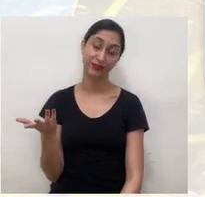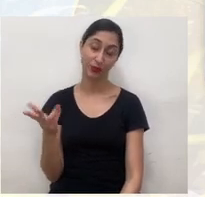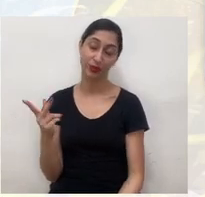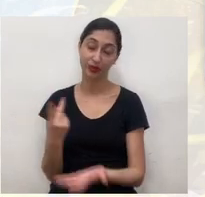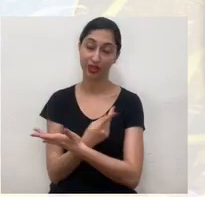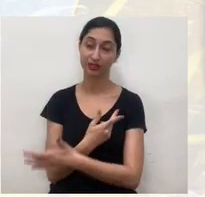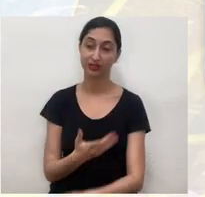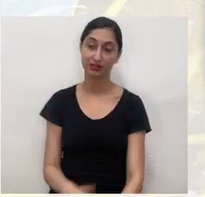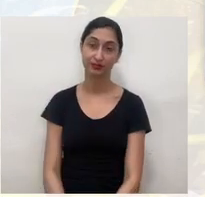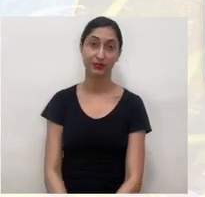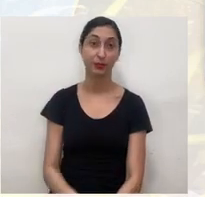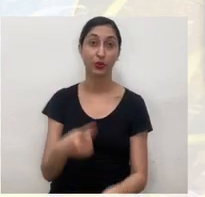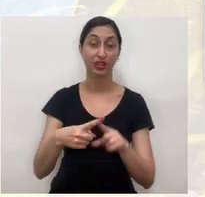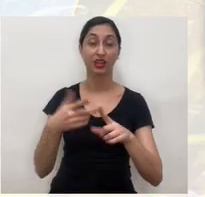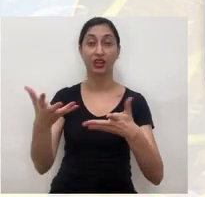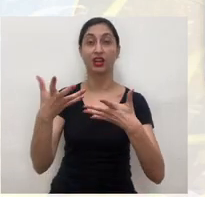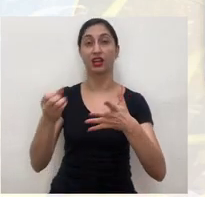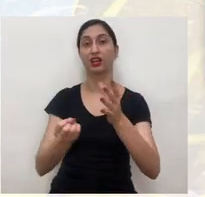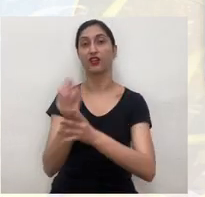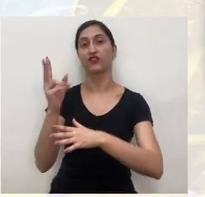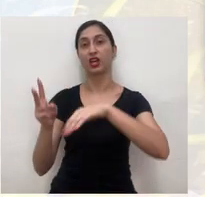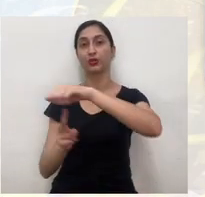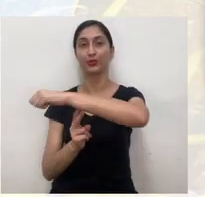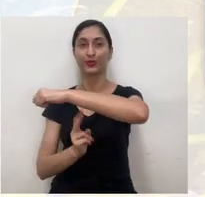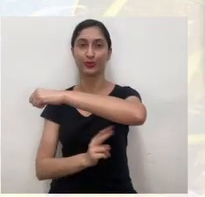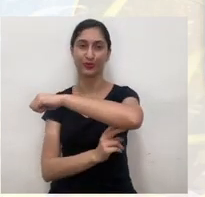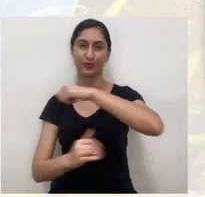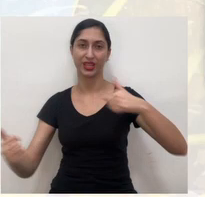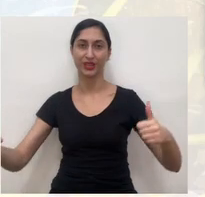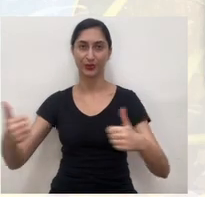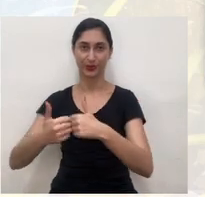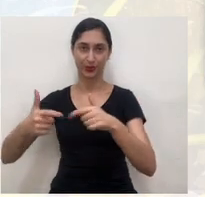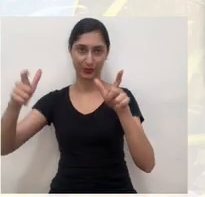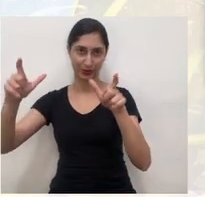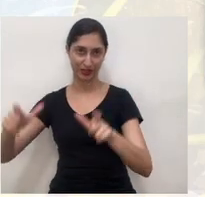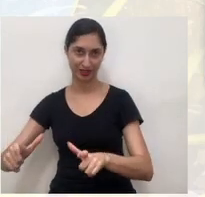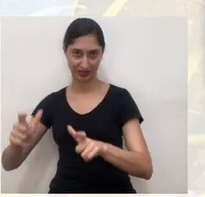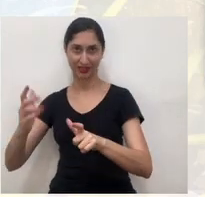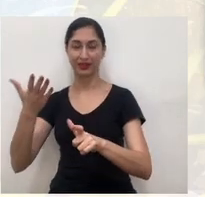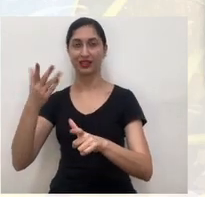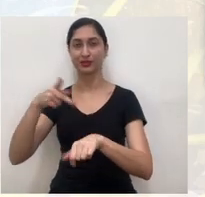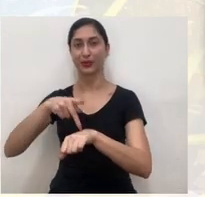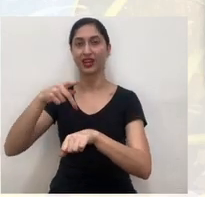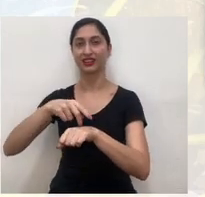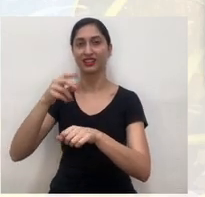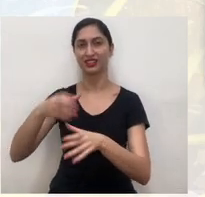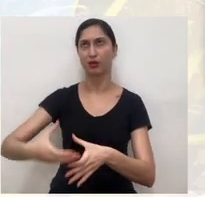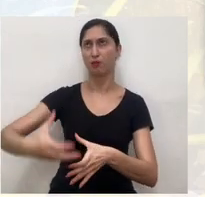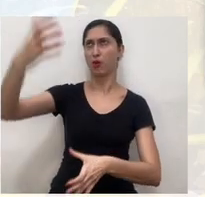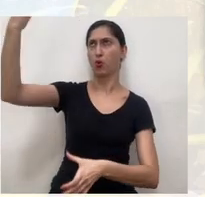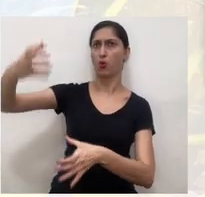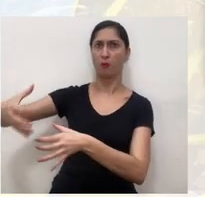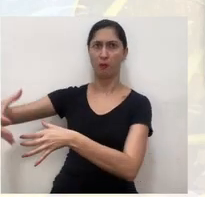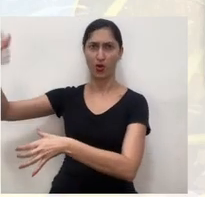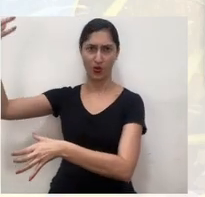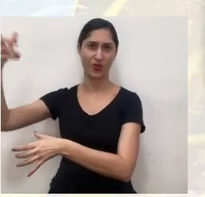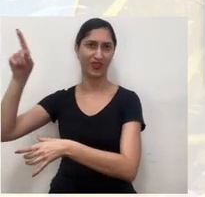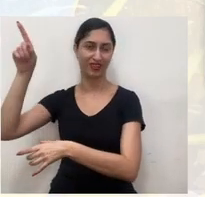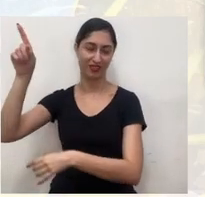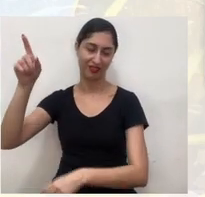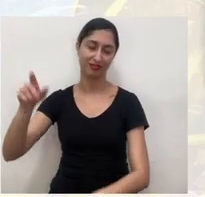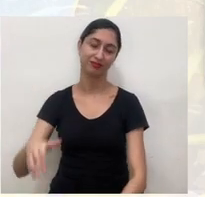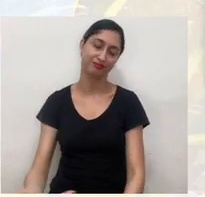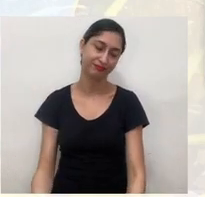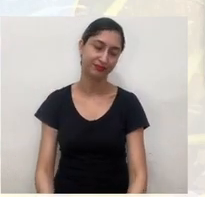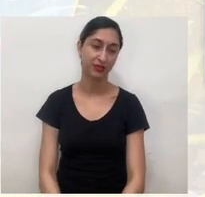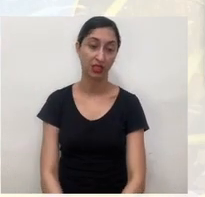mantido dentro dos critérios que o seu criador estabeleceu para ele se concretizar, ele